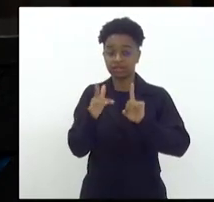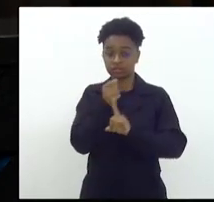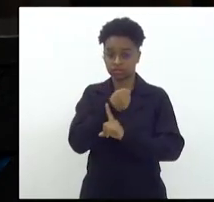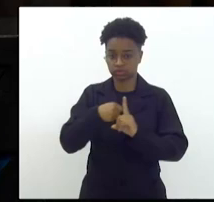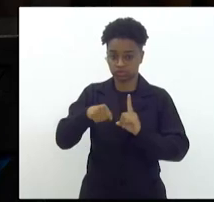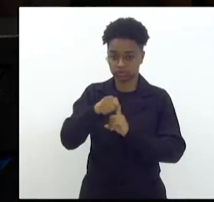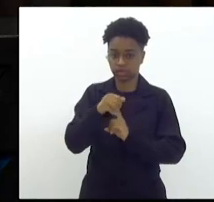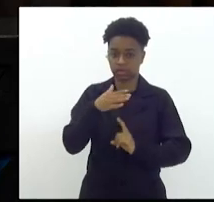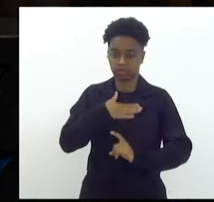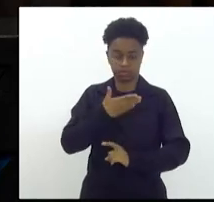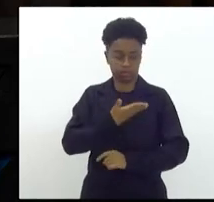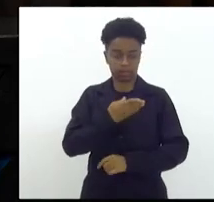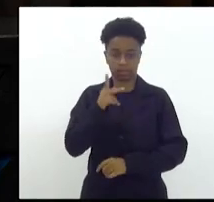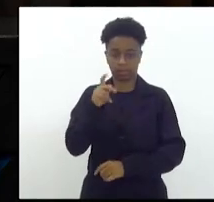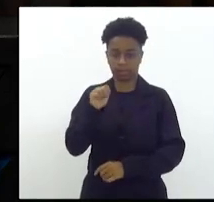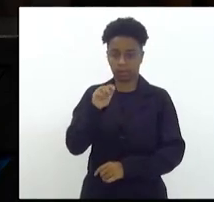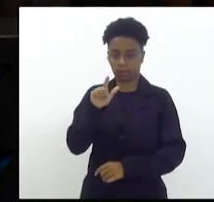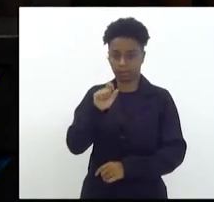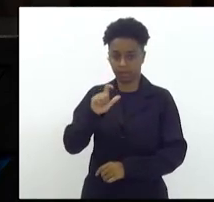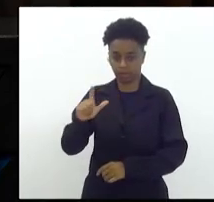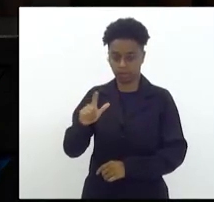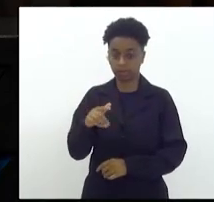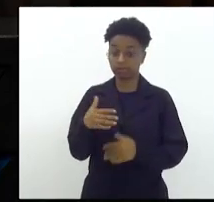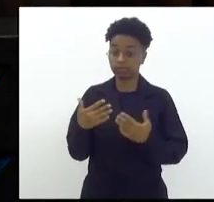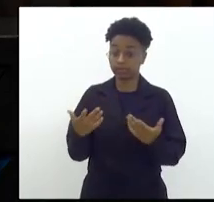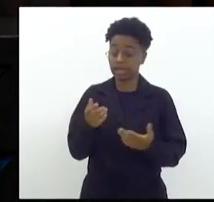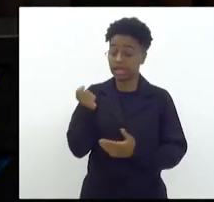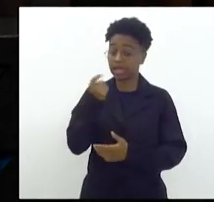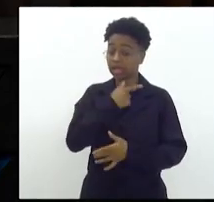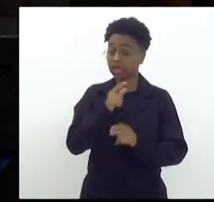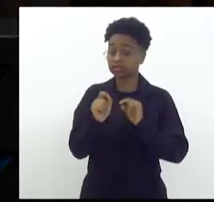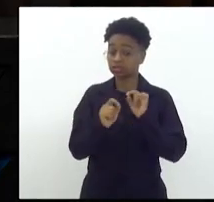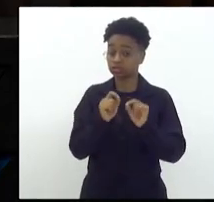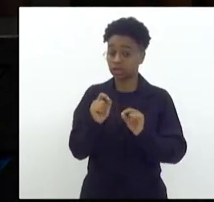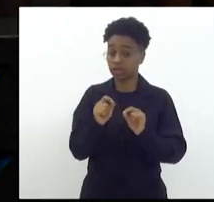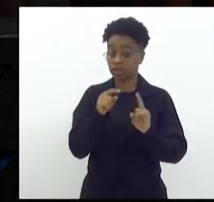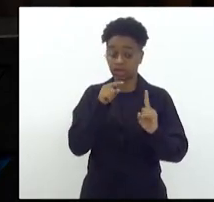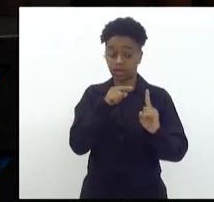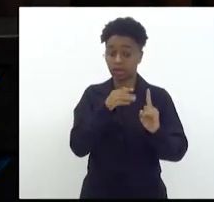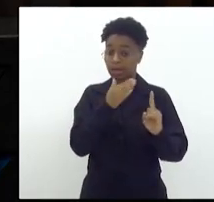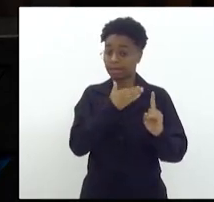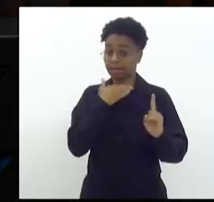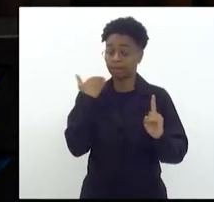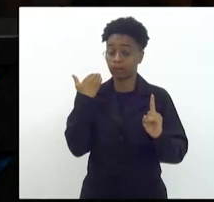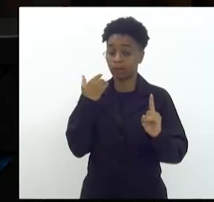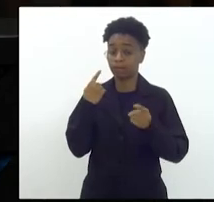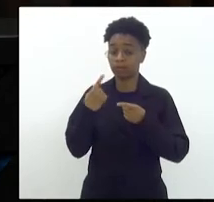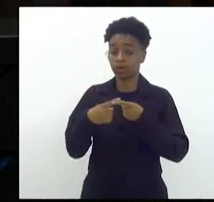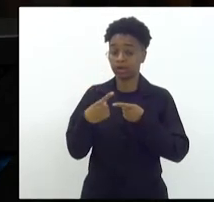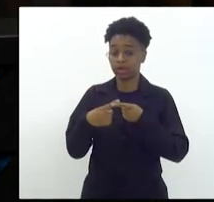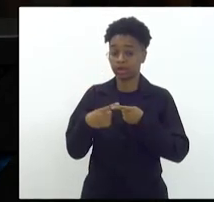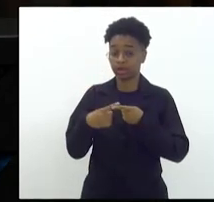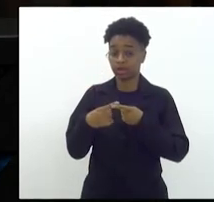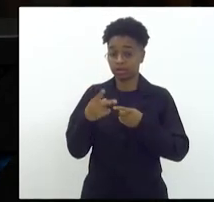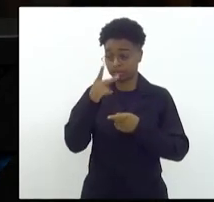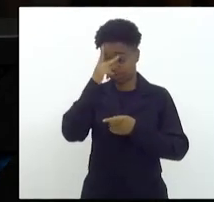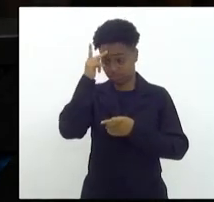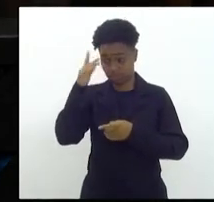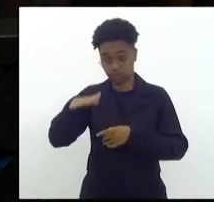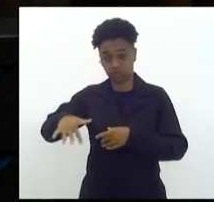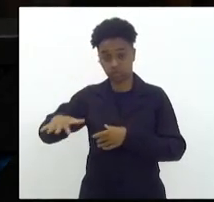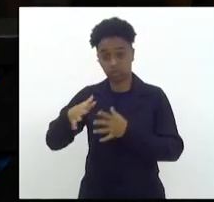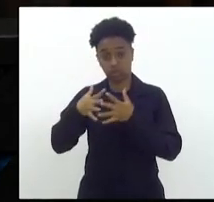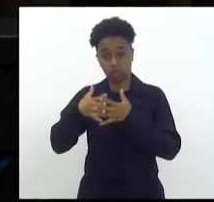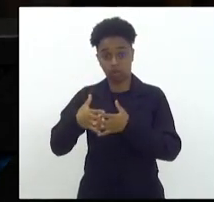meu amigo pau Bel e o mais engraçado de tudo ele foi assassinado porque confundiram eles segundo